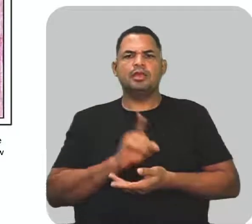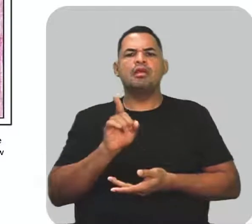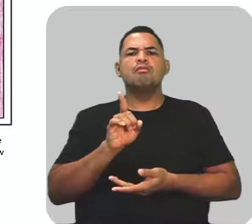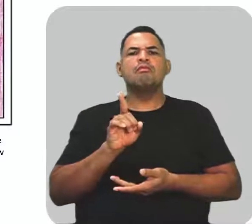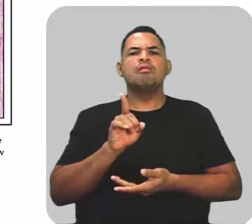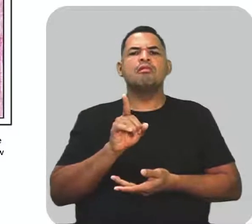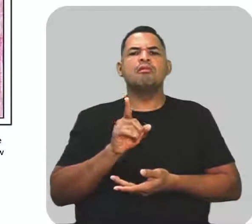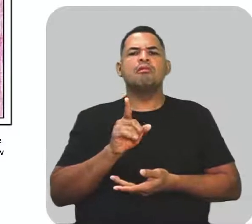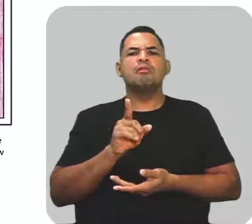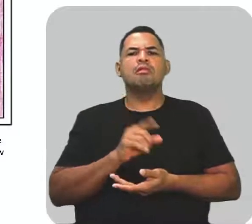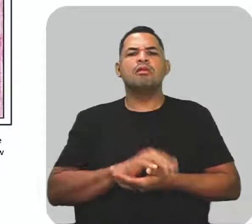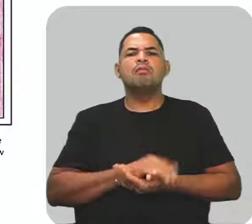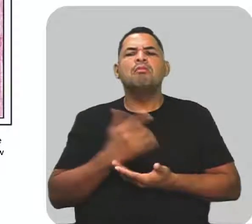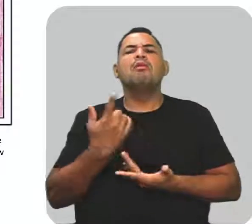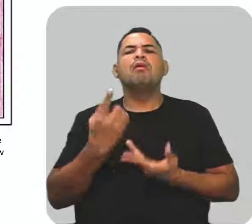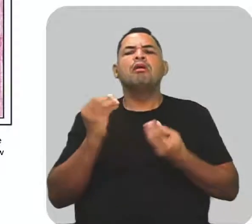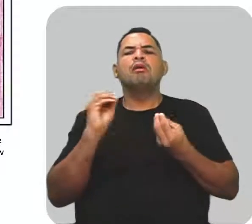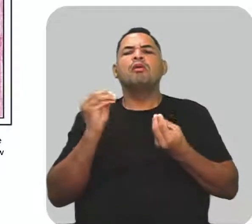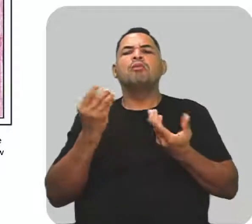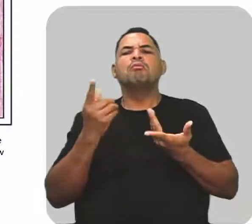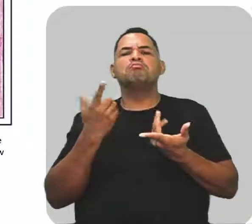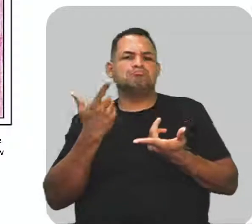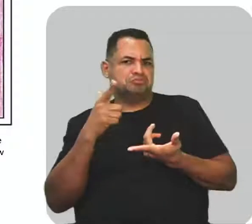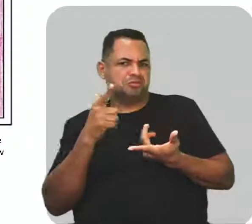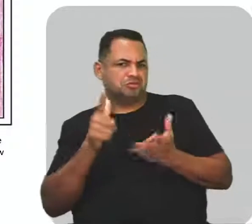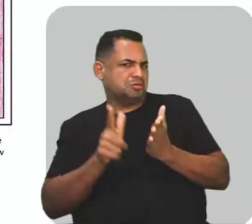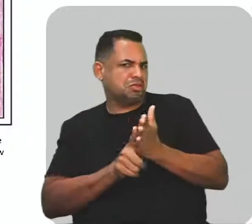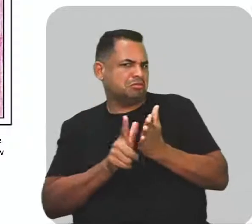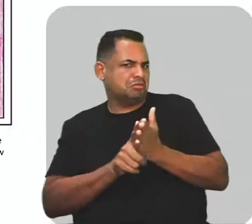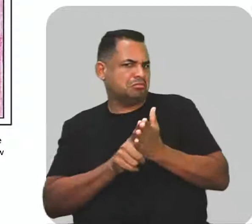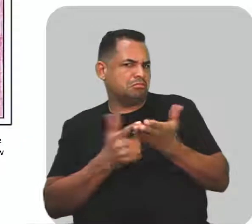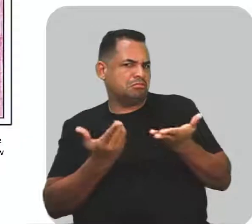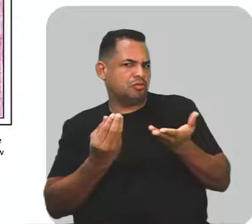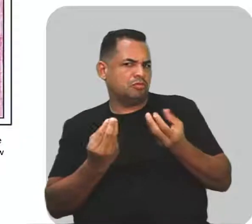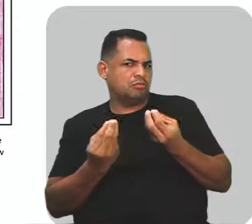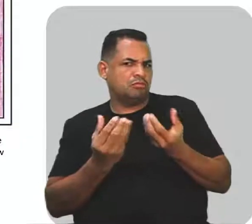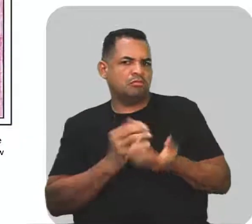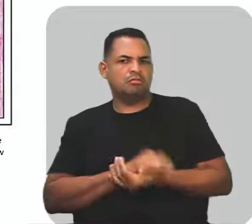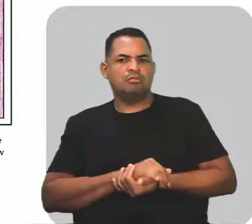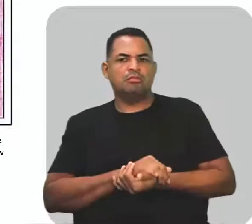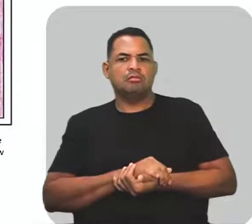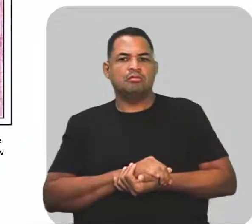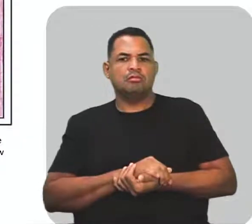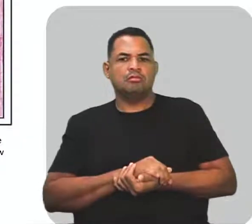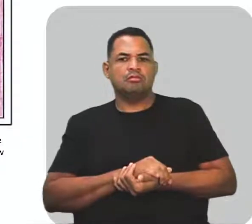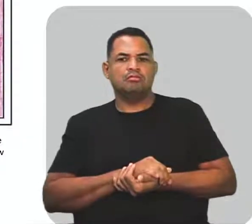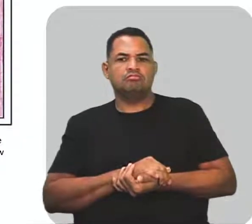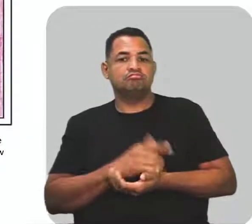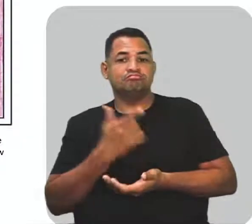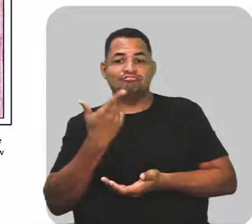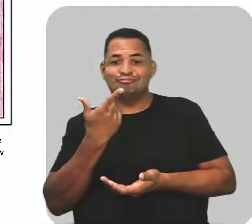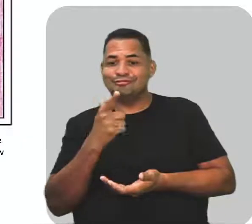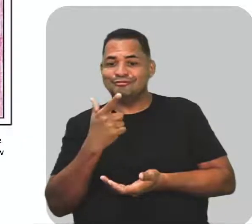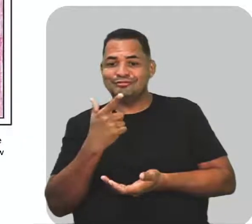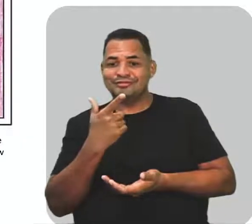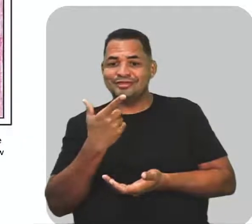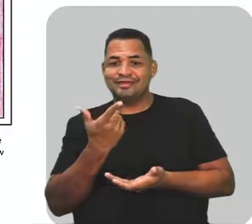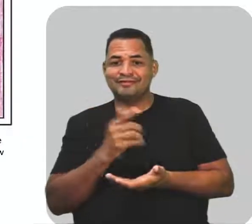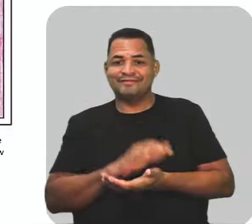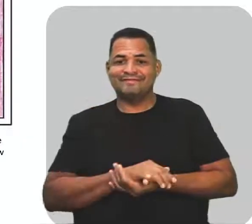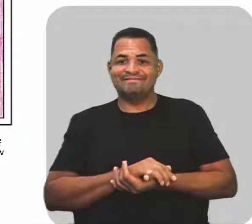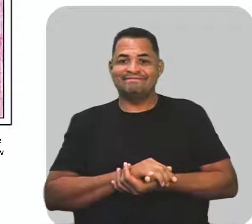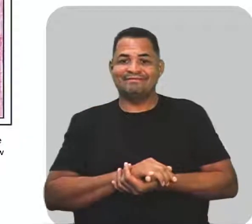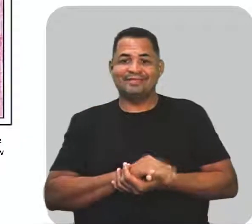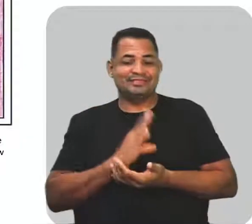Ei, ué, mas não tem folhas? Eu disse sem folhas e